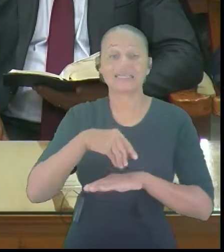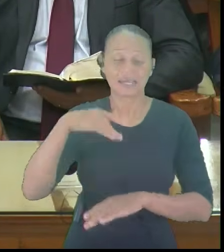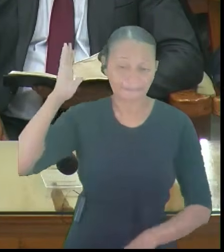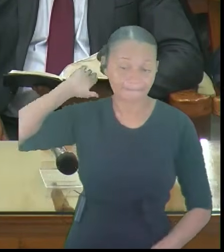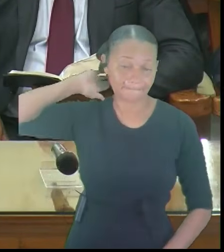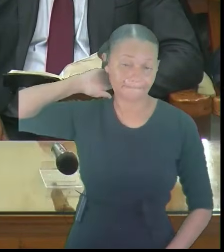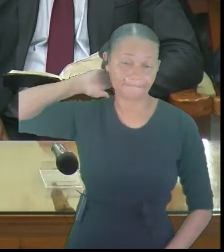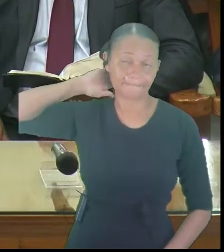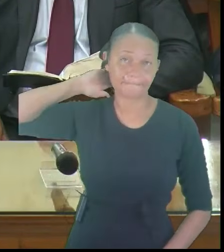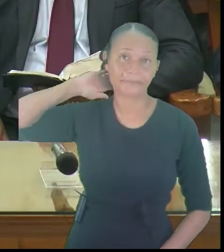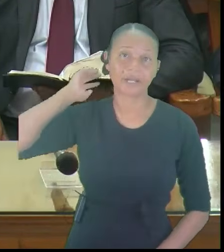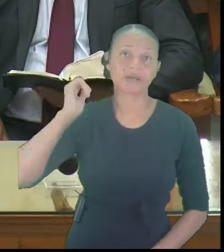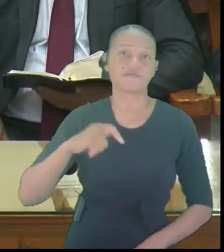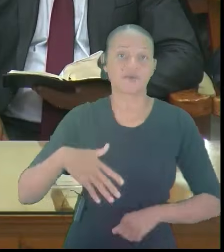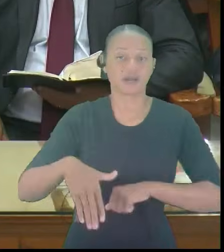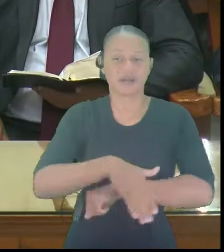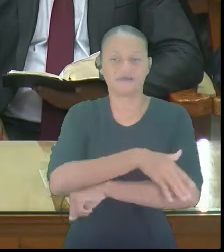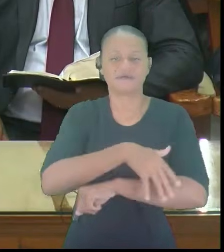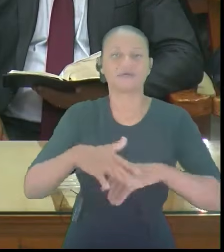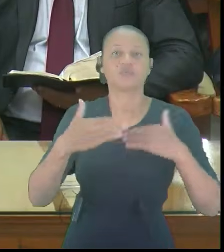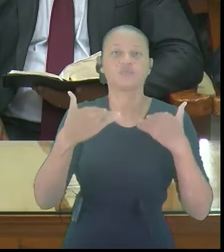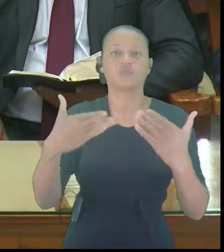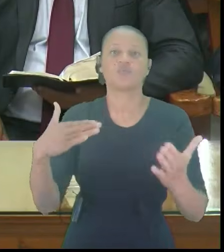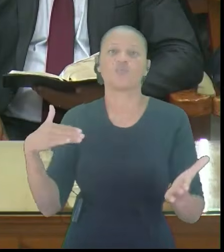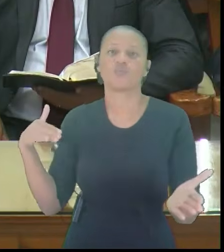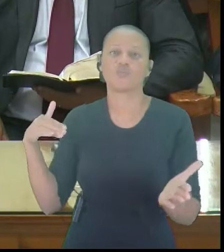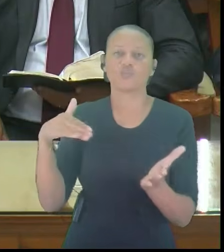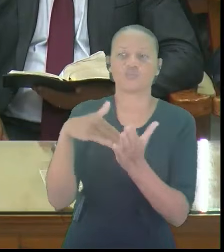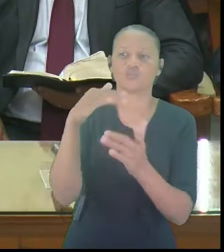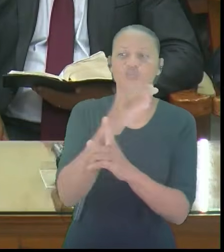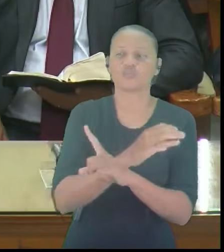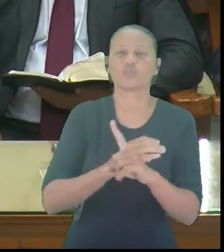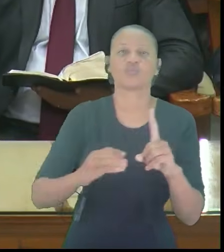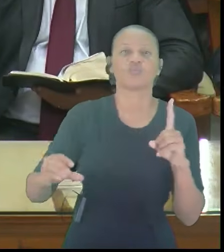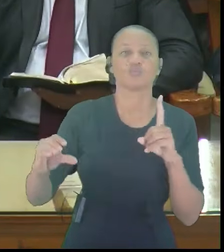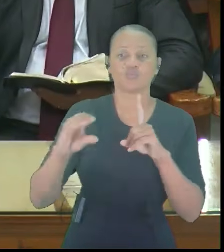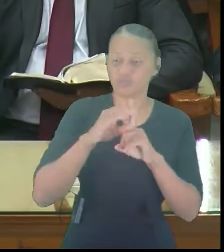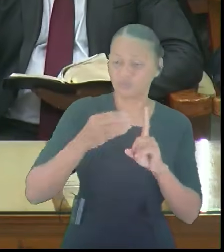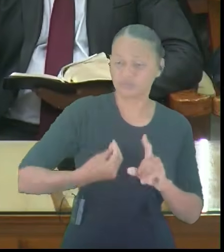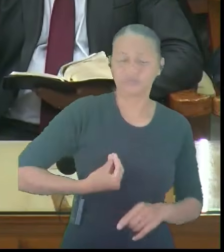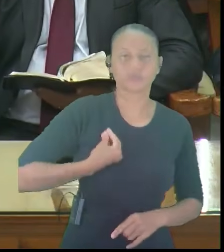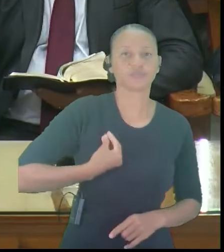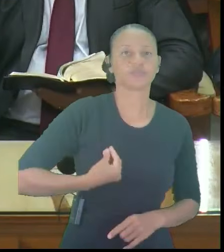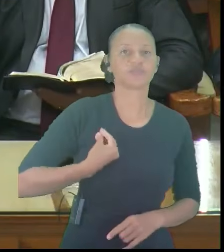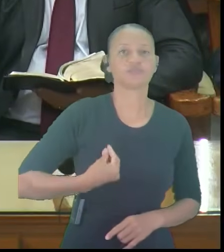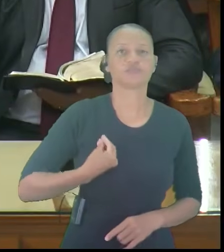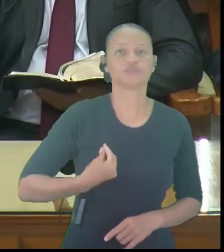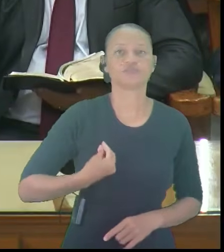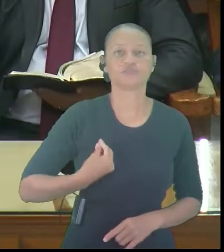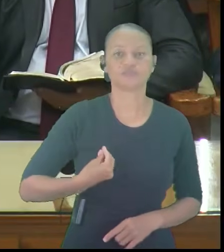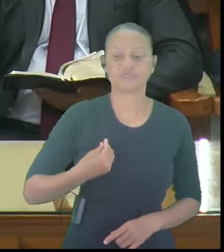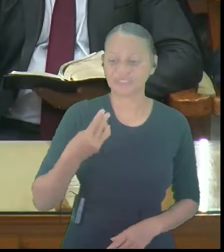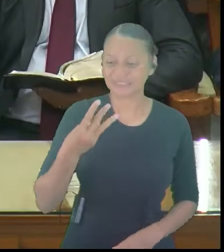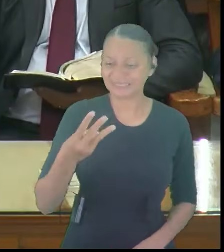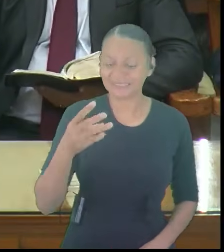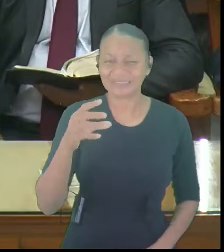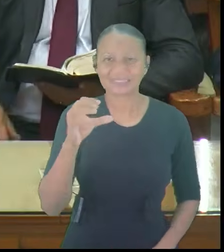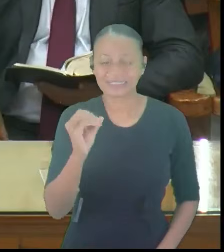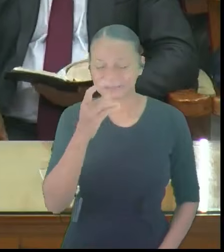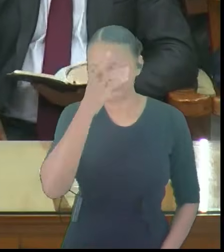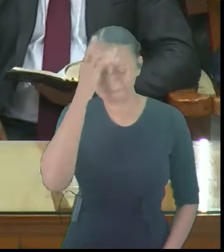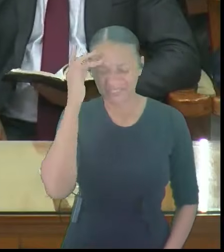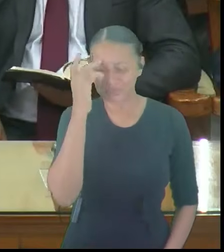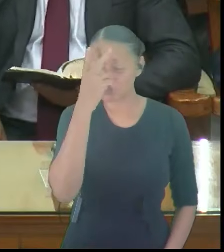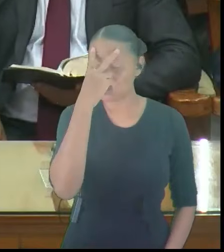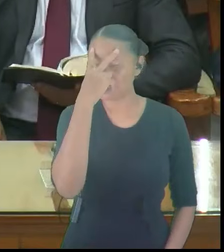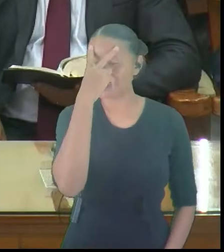Pará. Parece-me que foi no último culto que ele esteve presente, 30 cegos